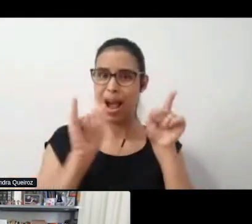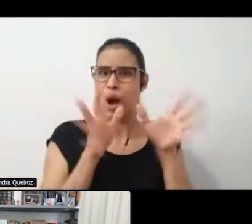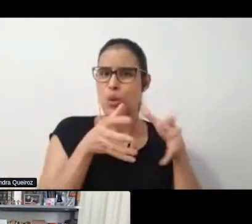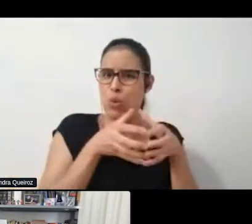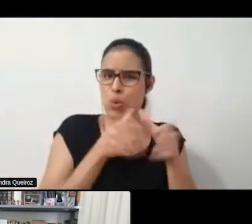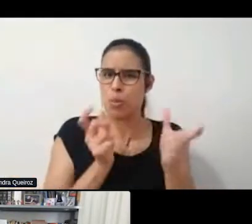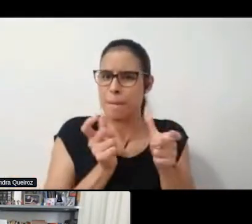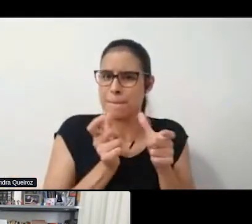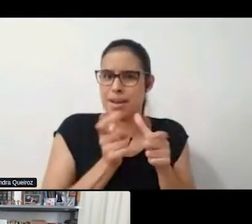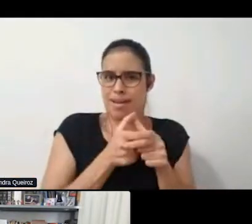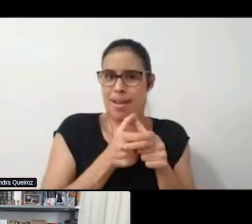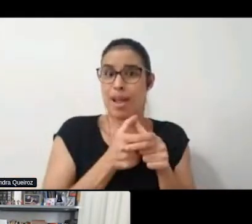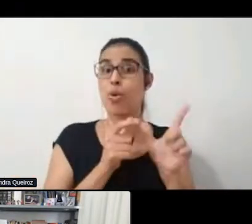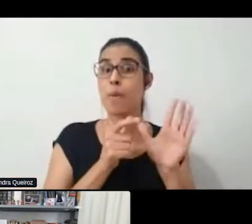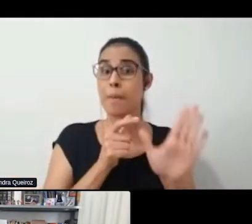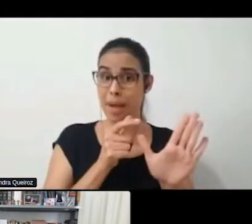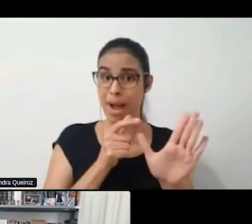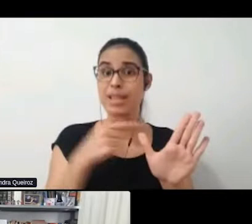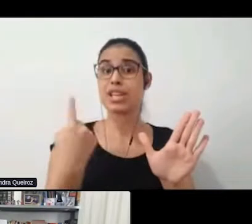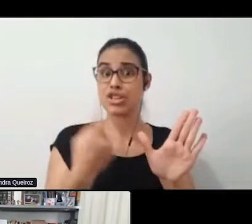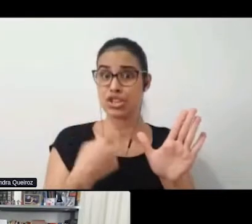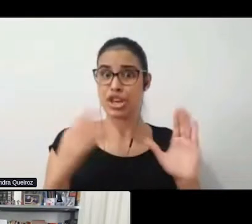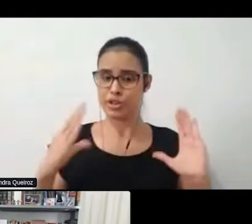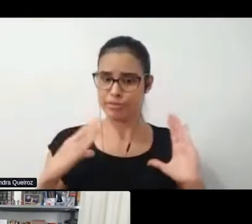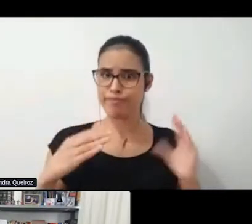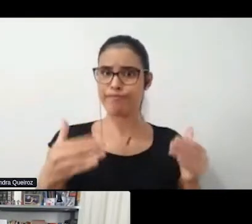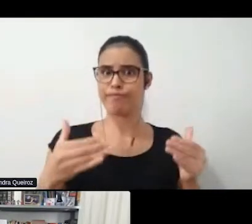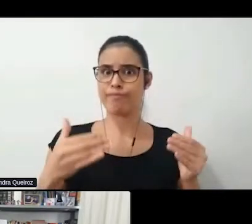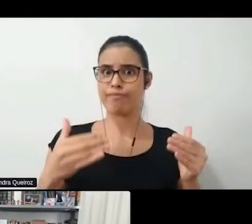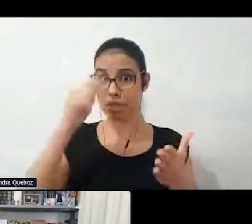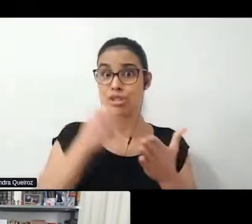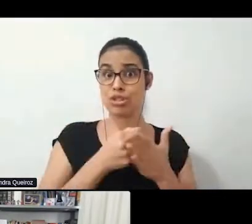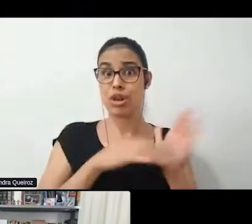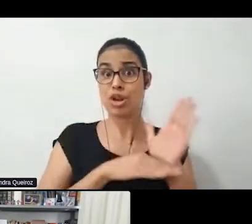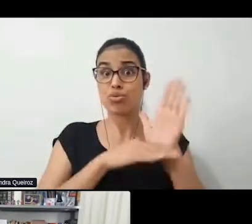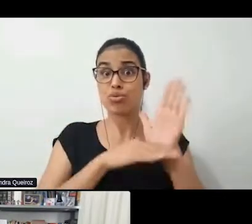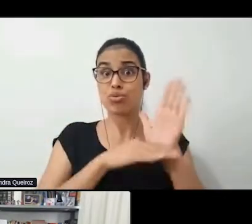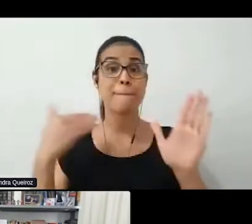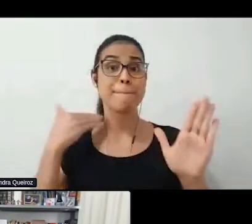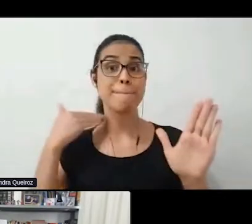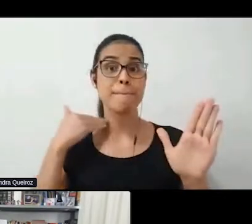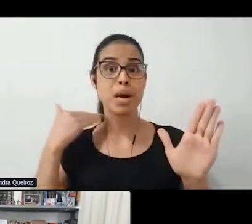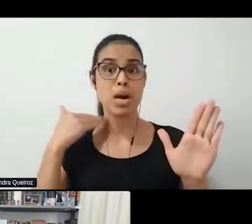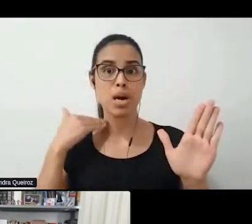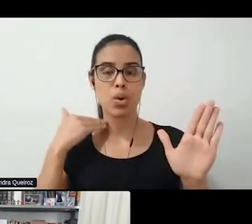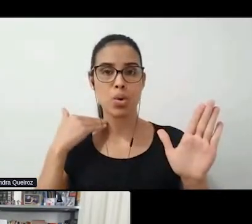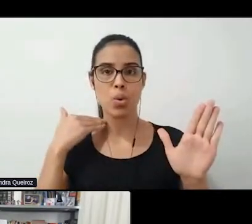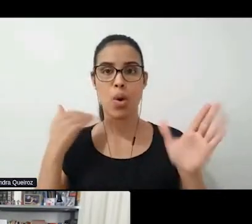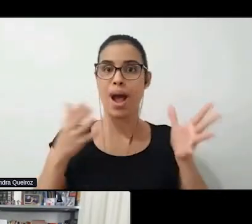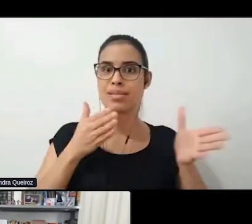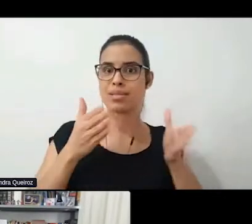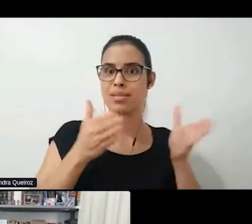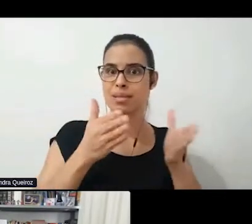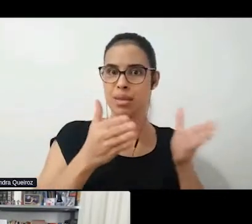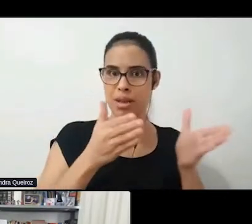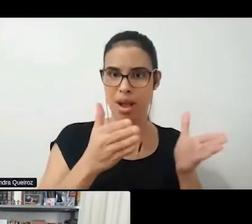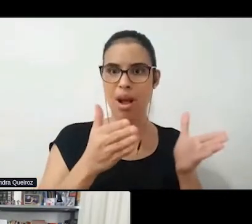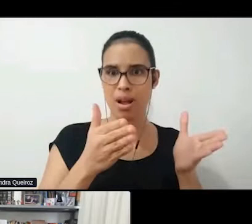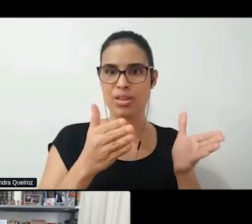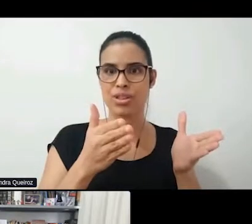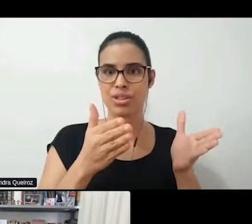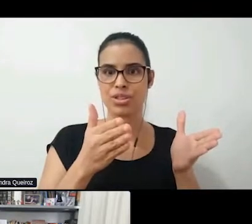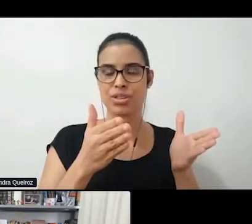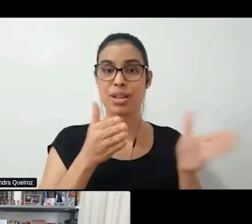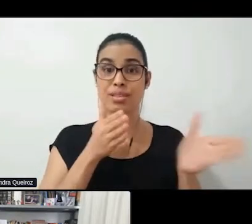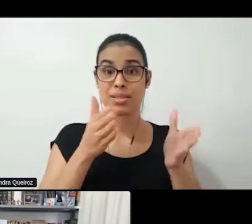a missão de fazer com que o PicPay seja um dos maiores serviços acessíveis em termos de pagamentos.